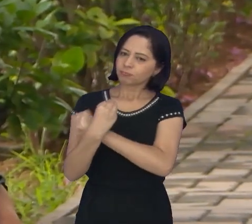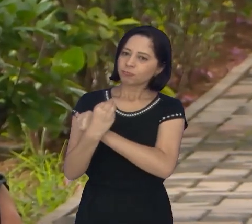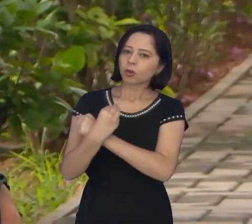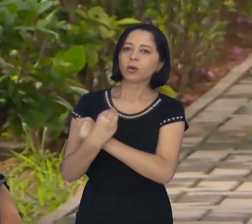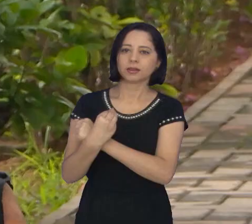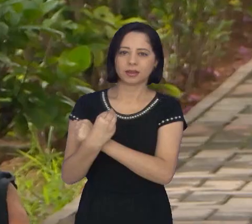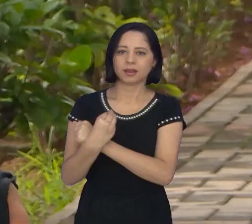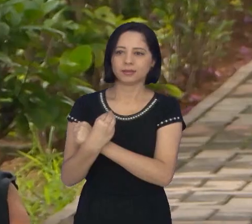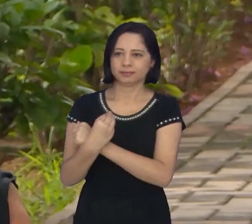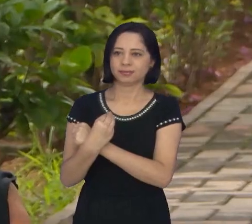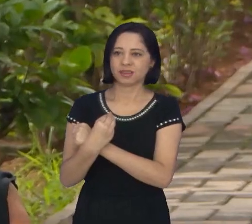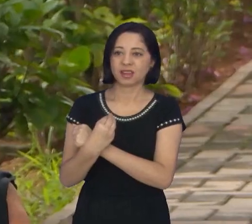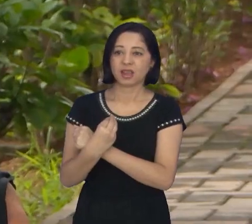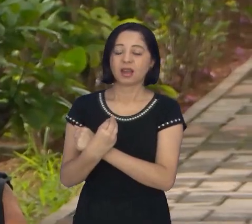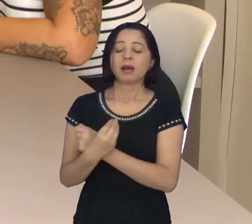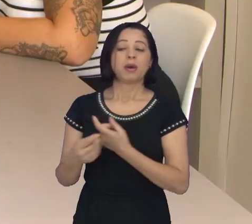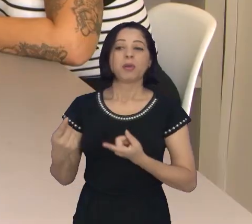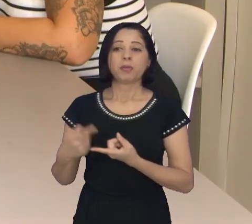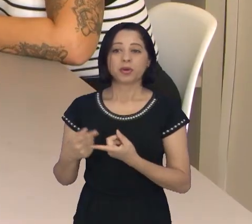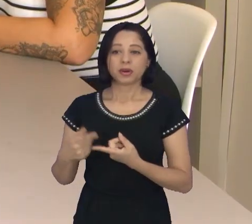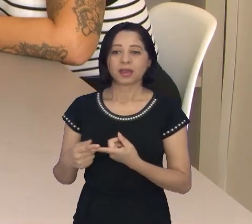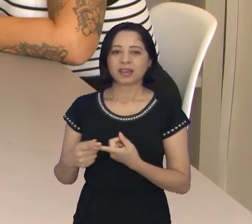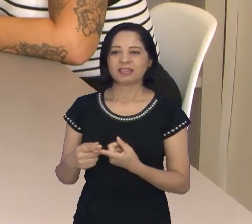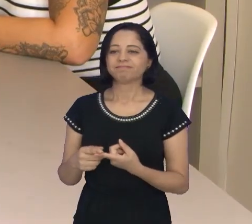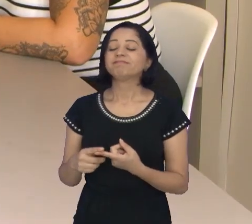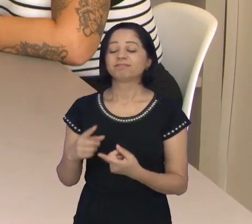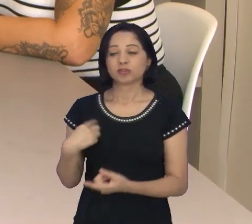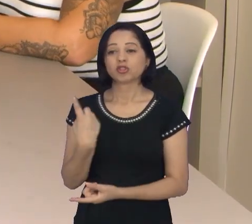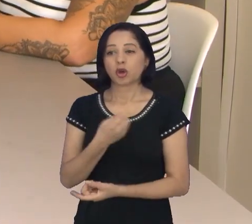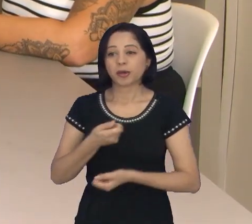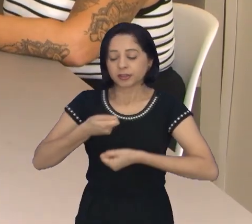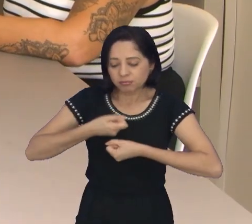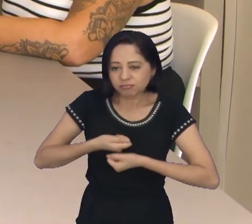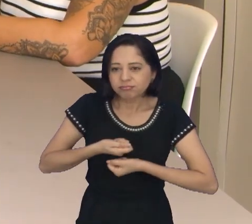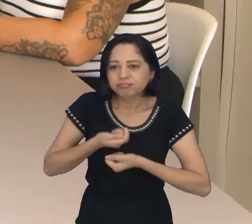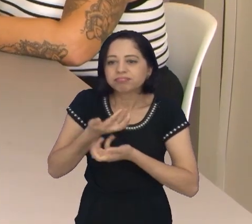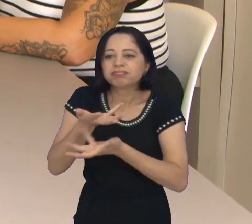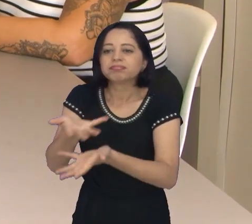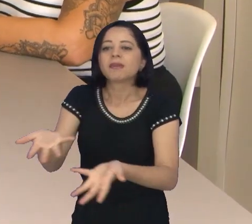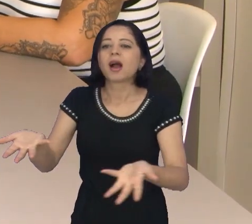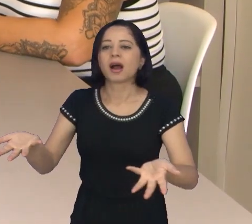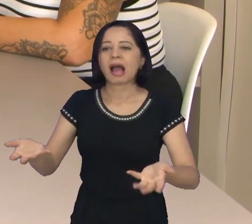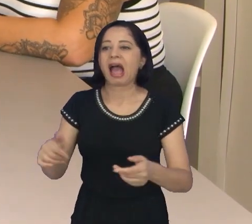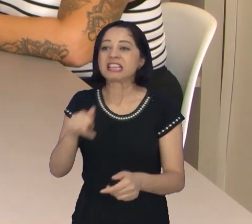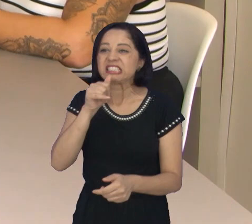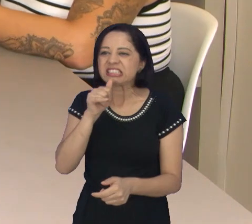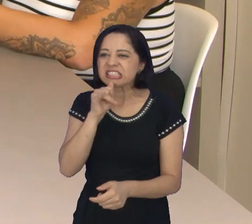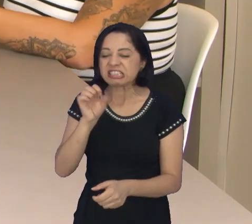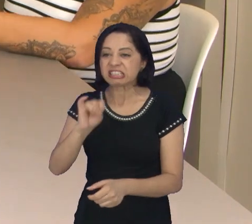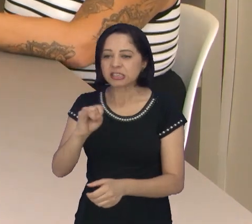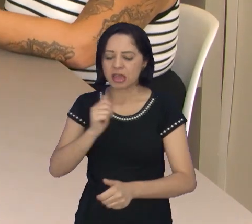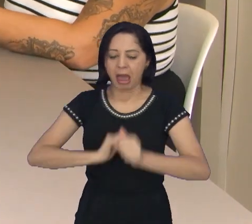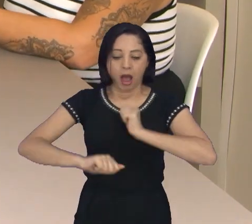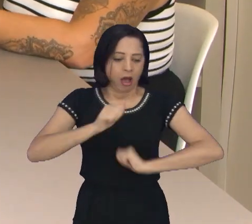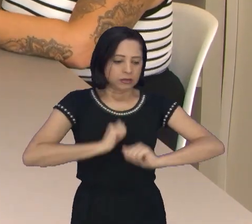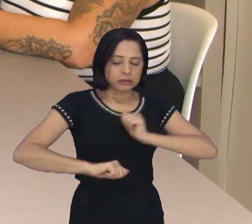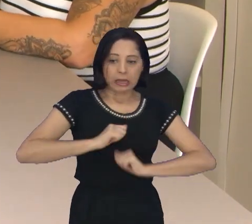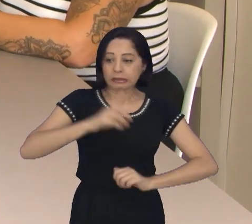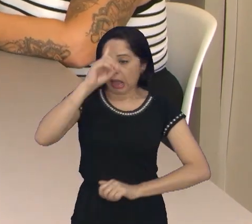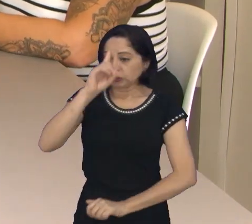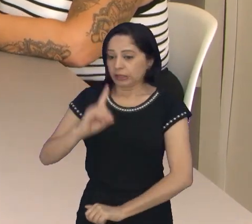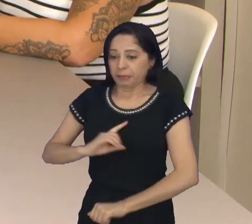E na verdade a gente sempre dá o que a gente tem. Né? Então se a gente tem a ansiedade, a depressão,